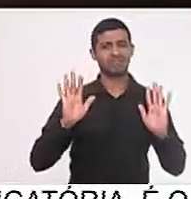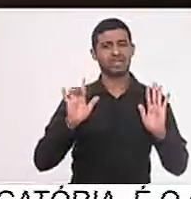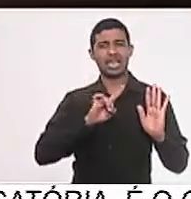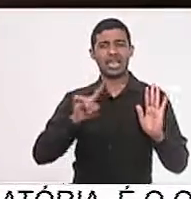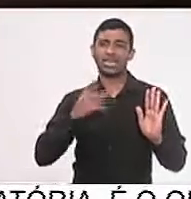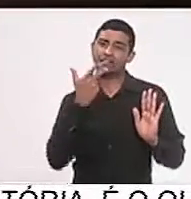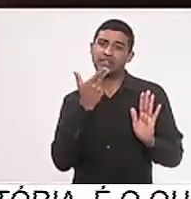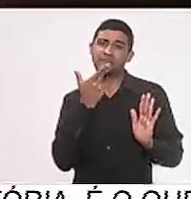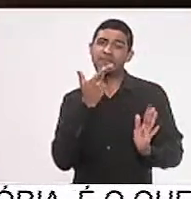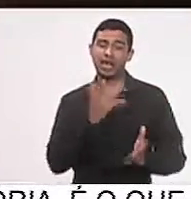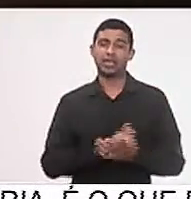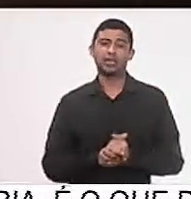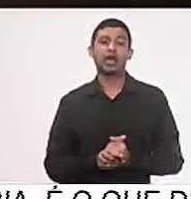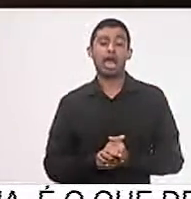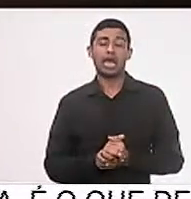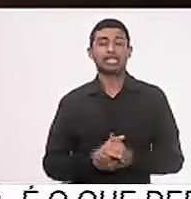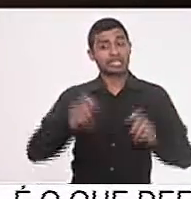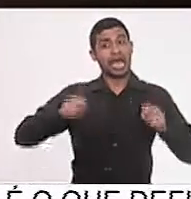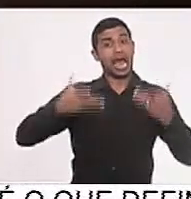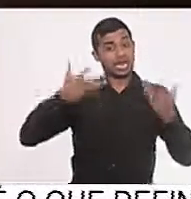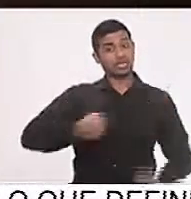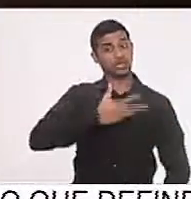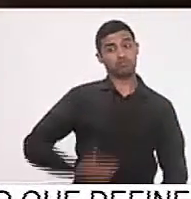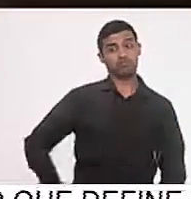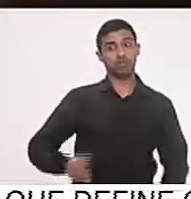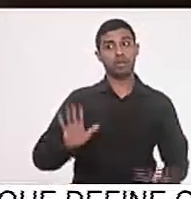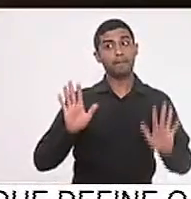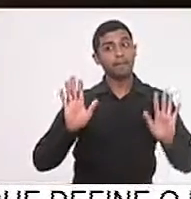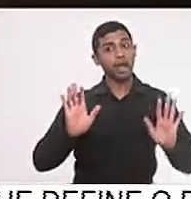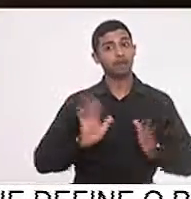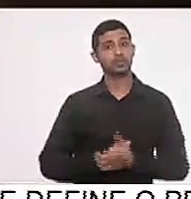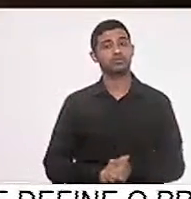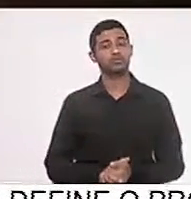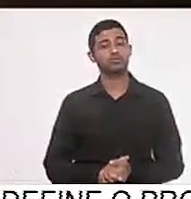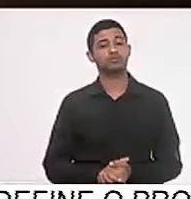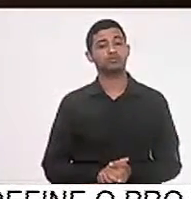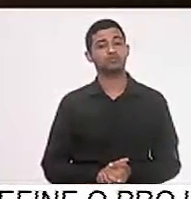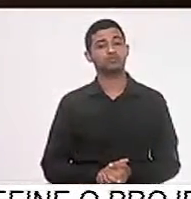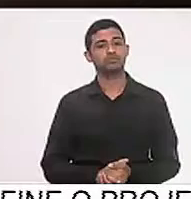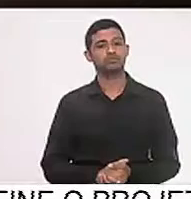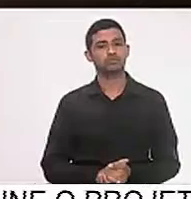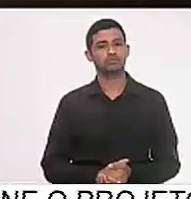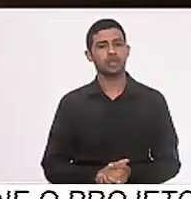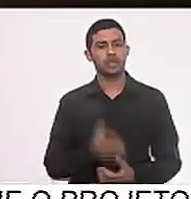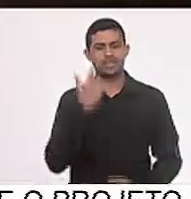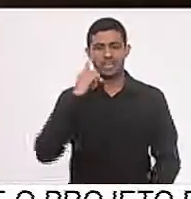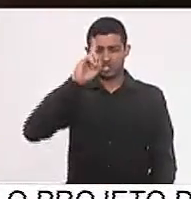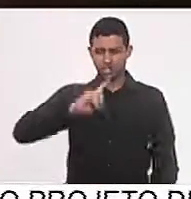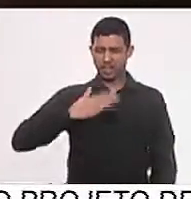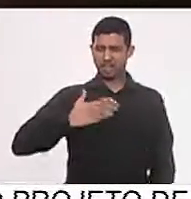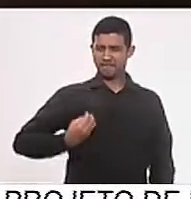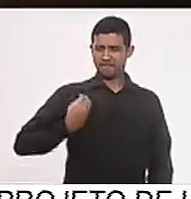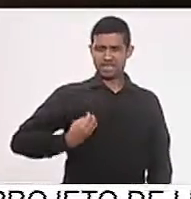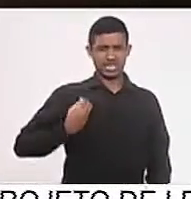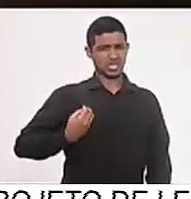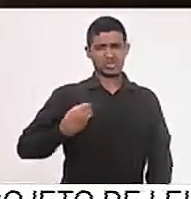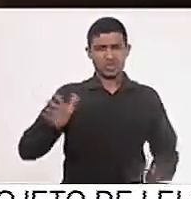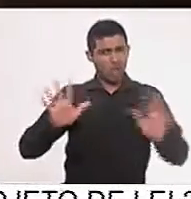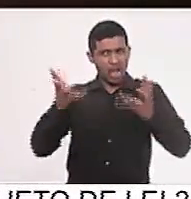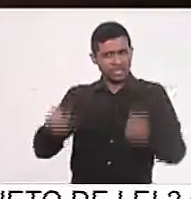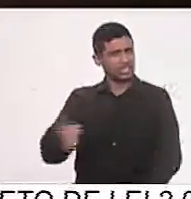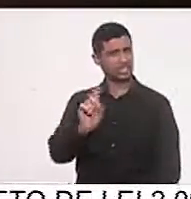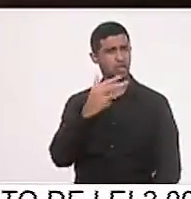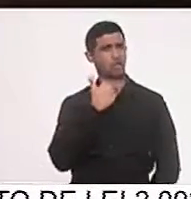admitem, por exemplo, o aborto, mas considero o direito à vida inegociável e